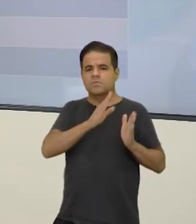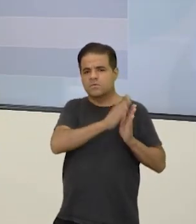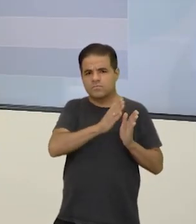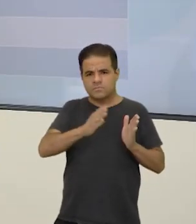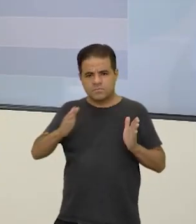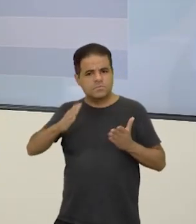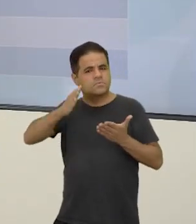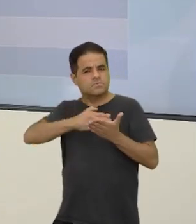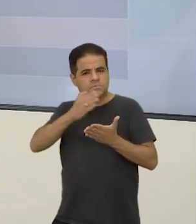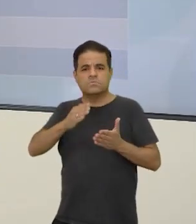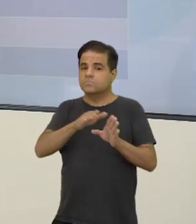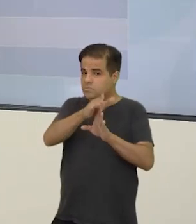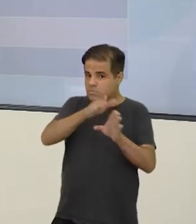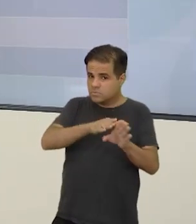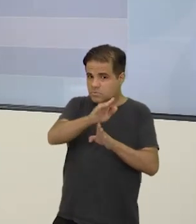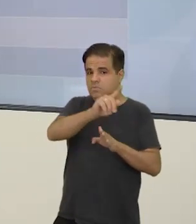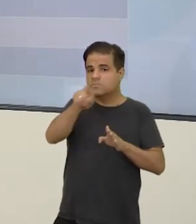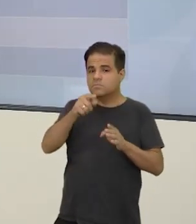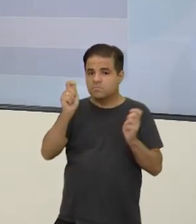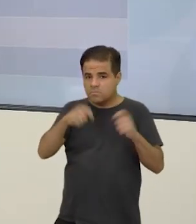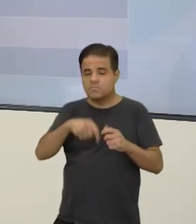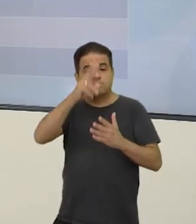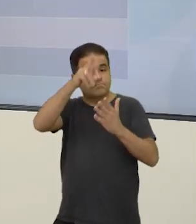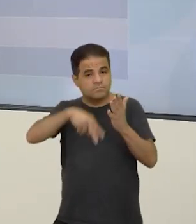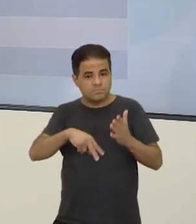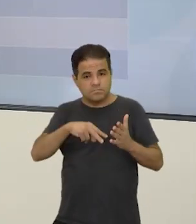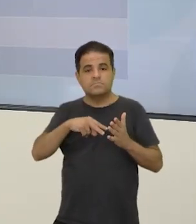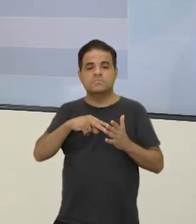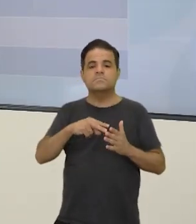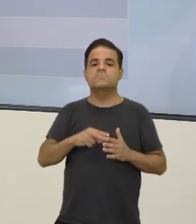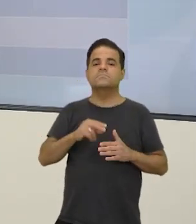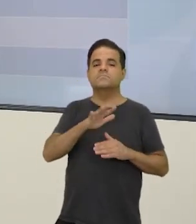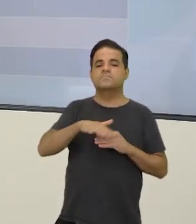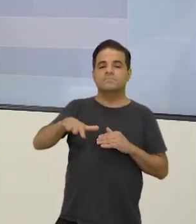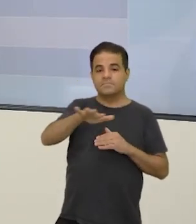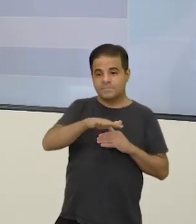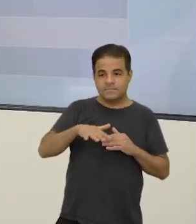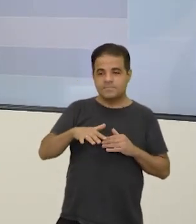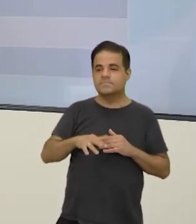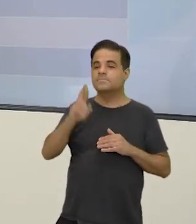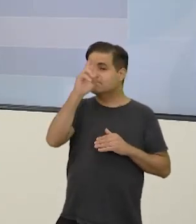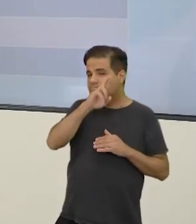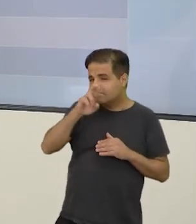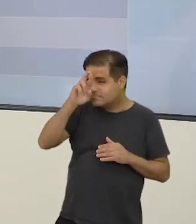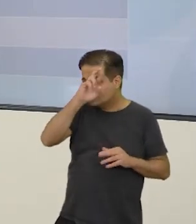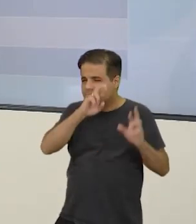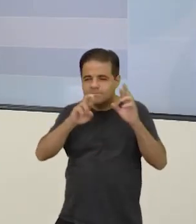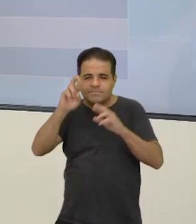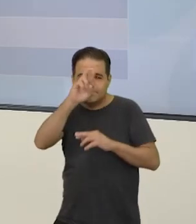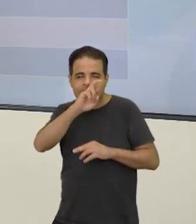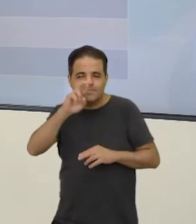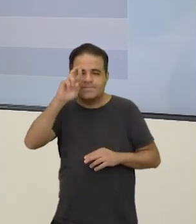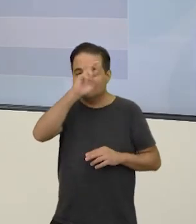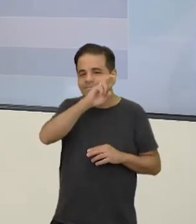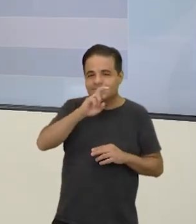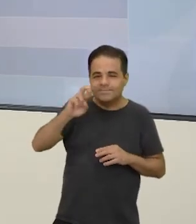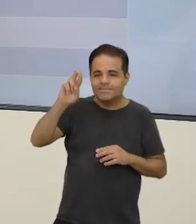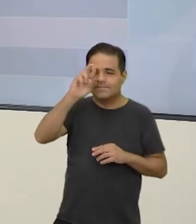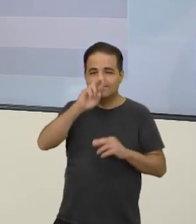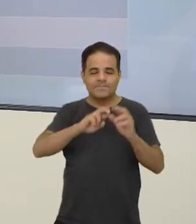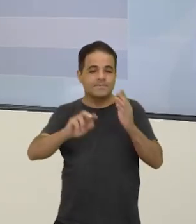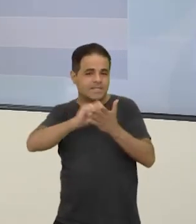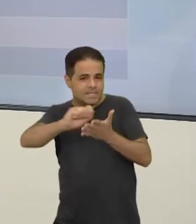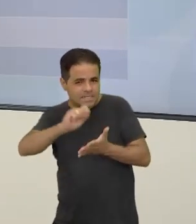sequência de livros que eu recomendo muito chamada Sherlock Holmes, da Arthur Conan Doyle. Ele escreve, é um livro, uma sequência de